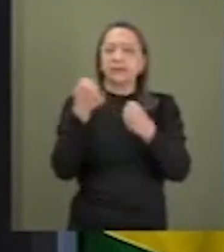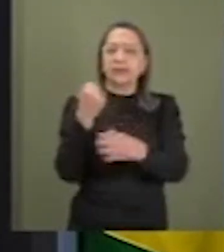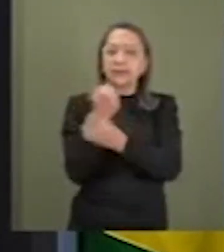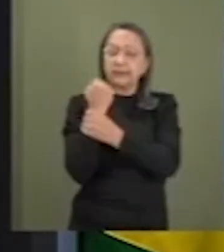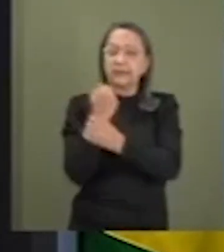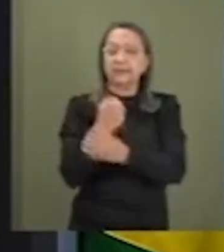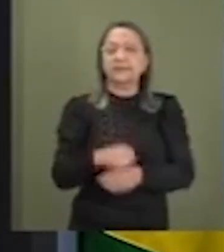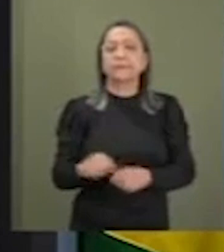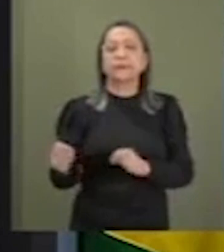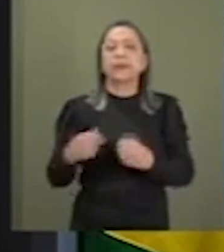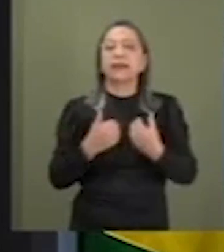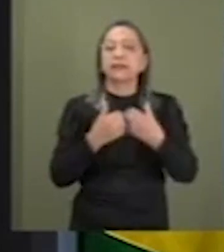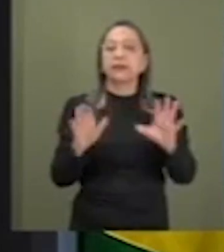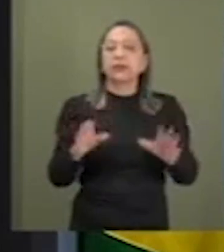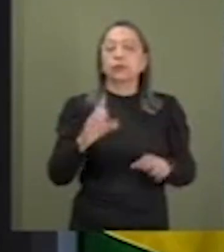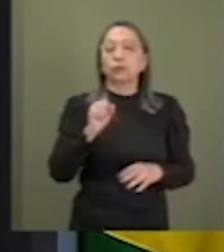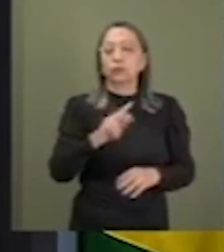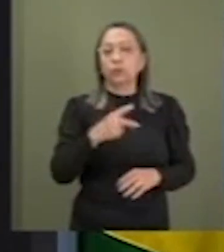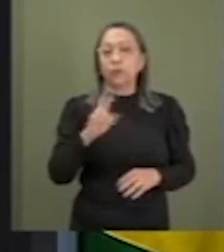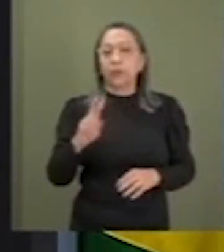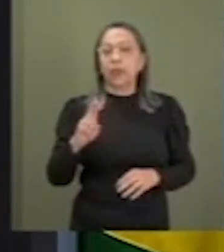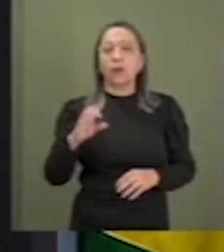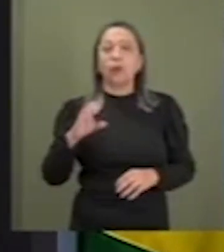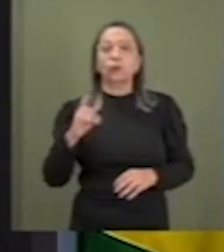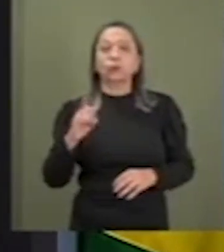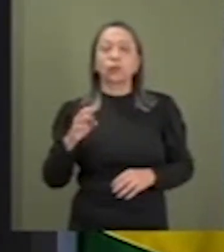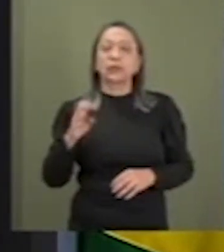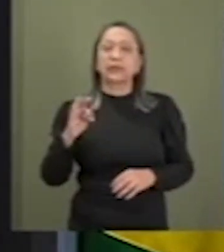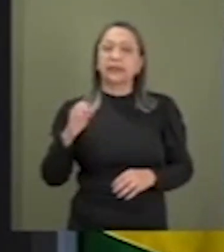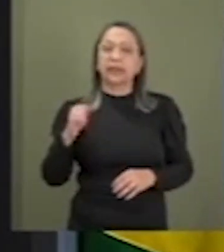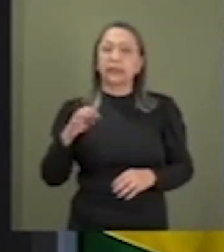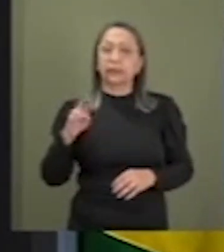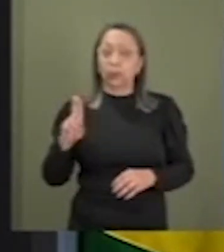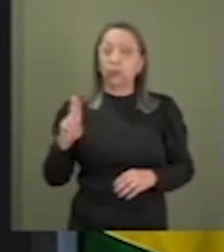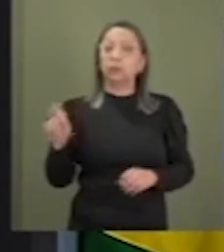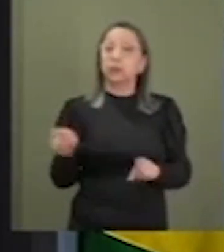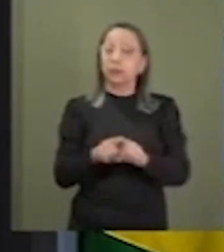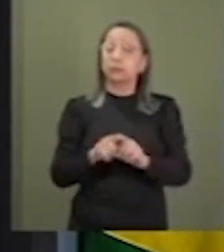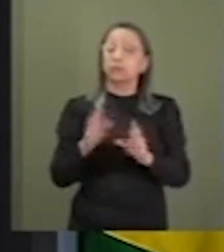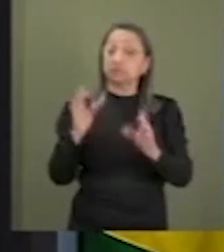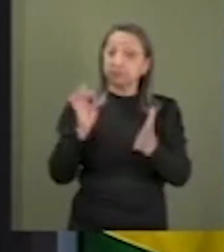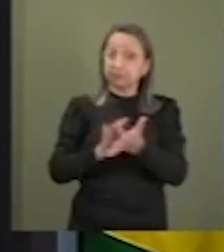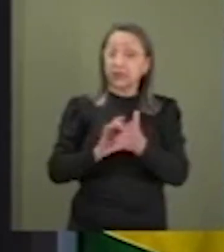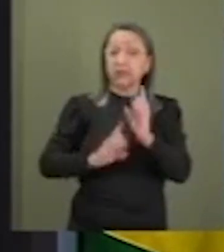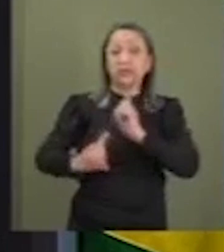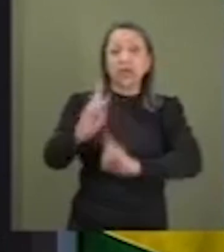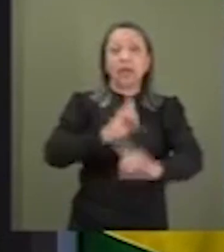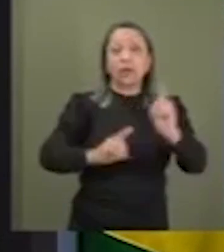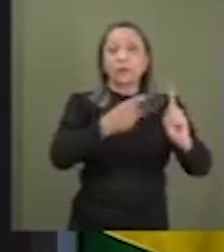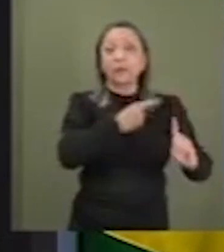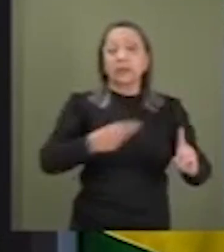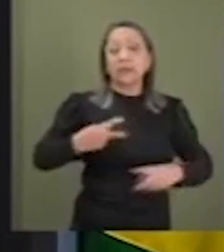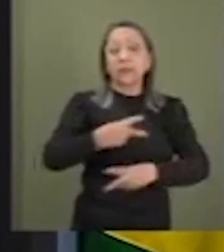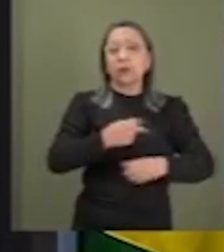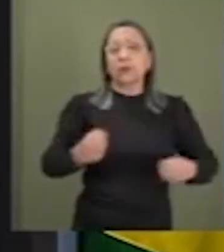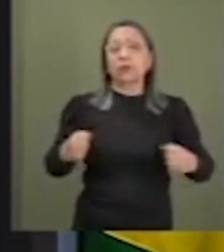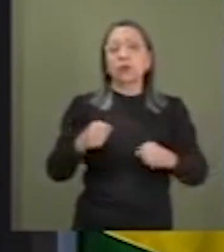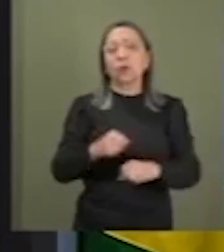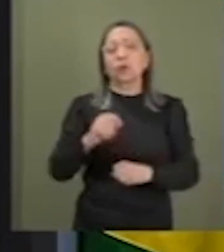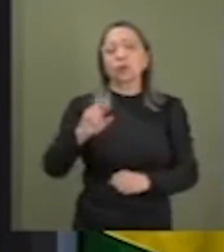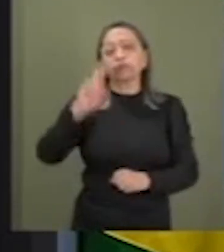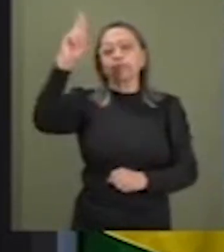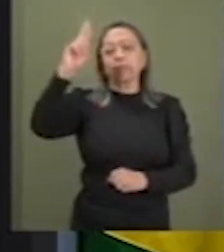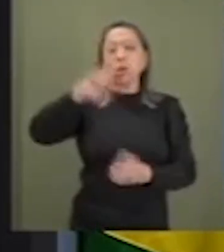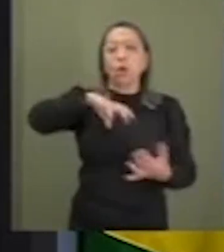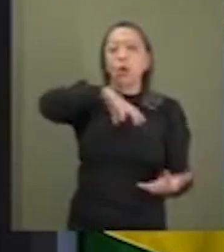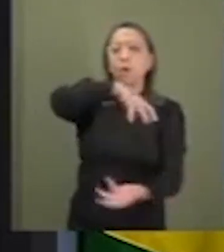combustível. Lançamento do supercondutor Tatu. Estabelecimento de diálogo direto do presidente da Petrobras com CEOs globais